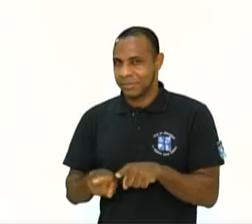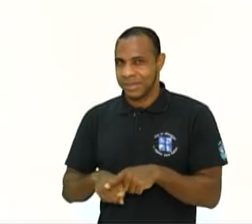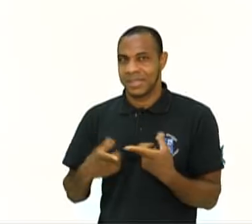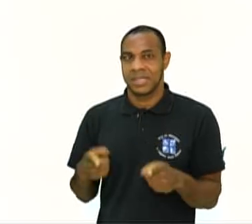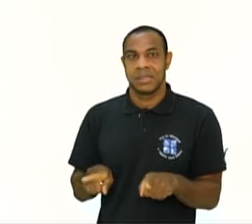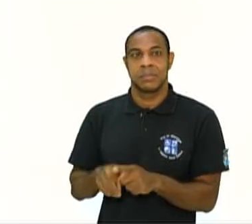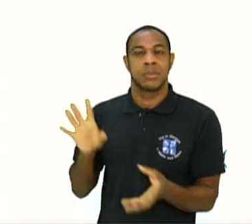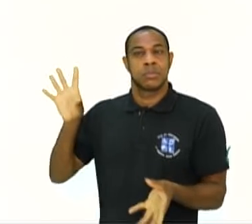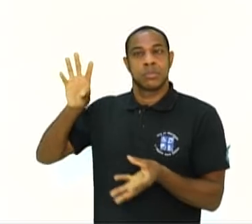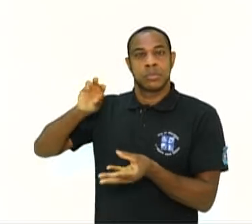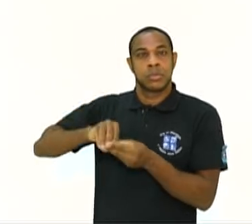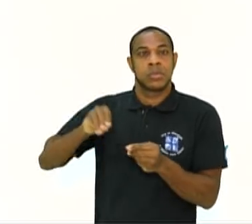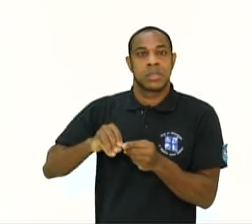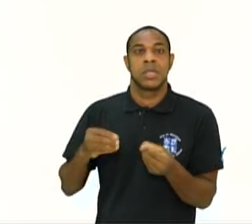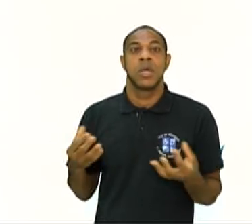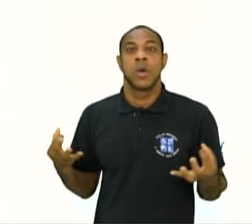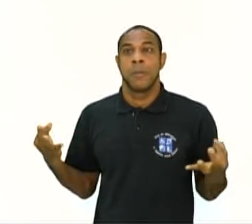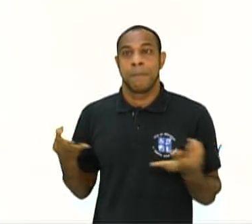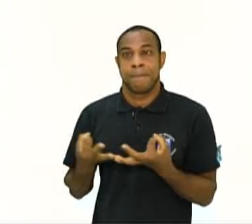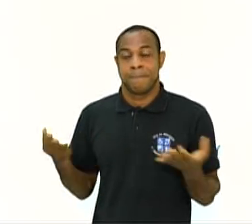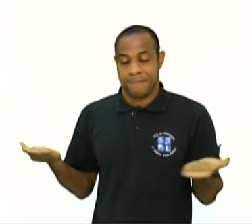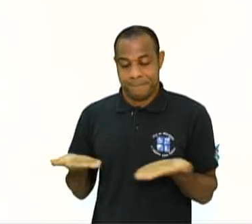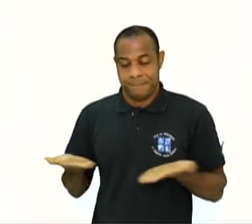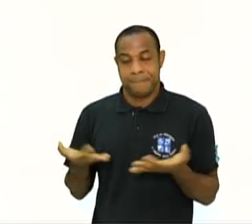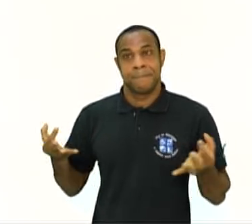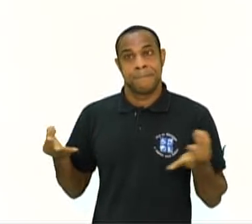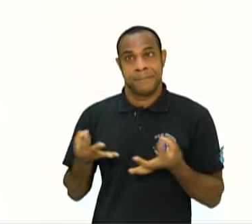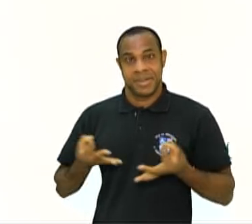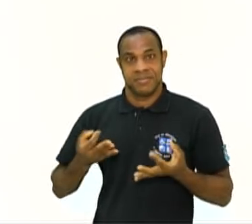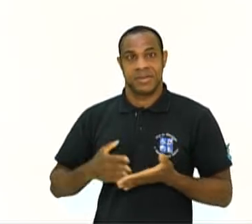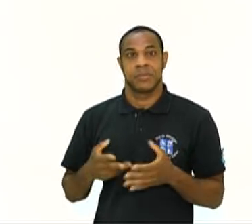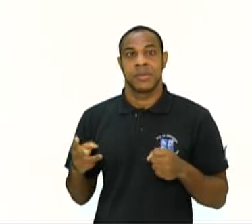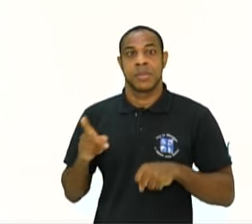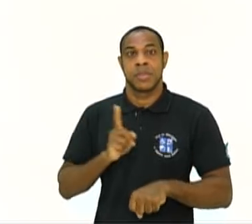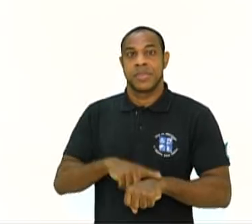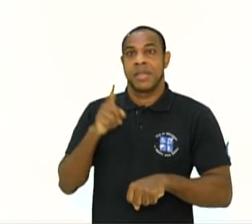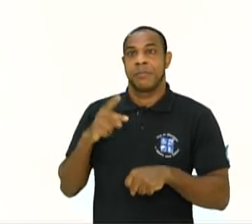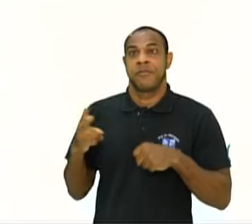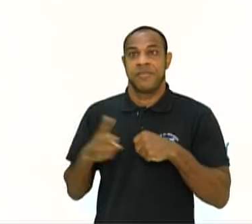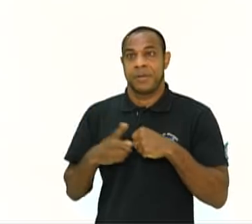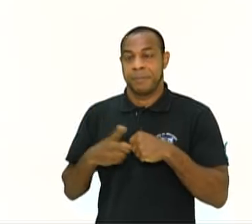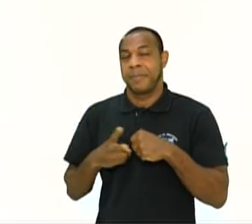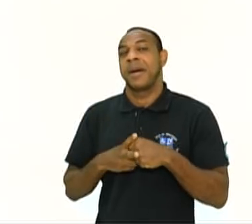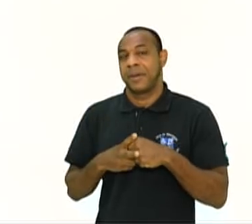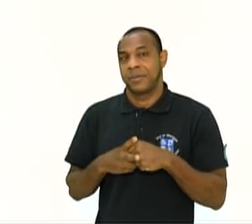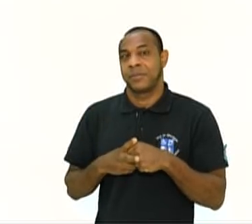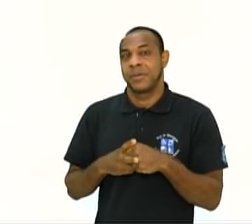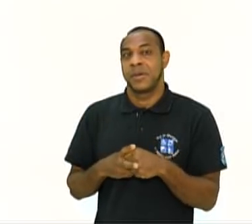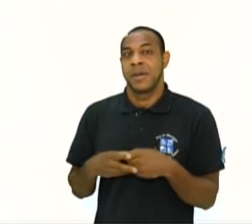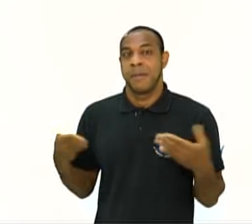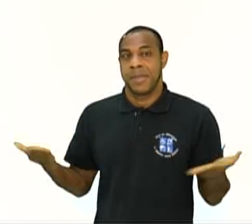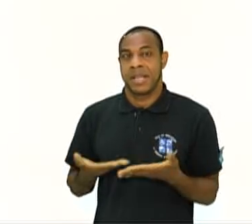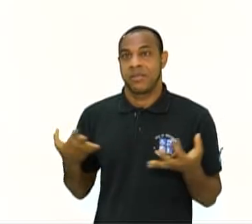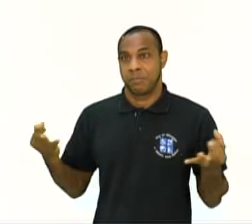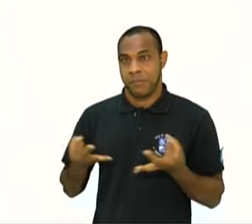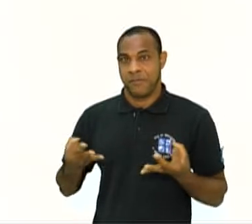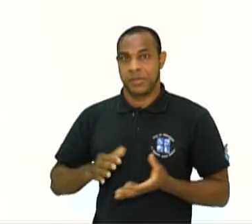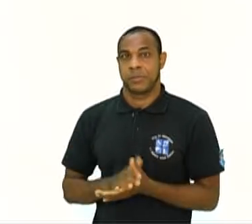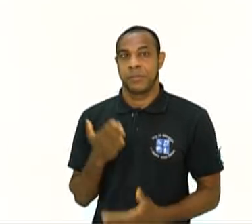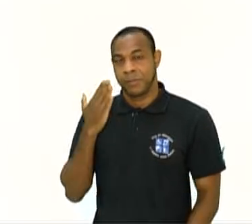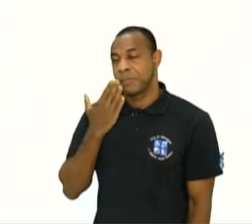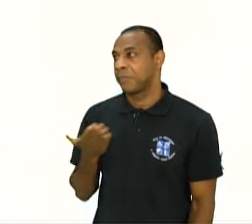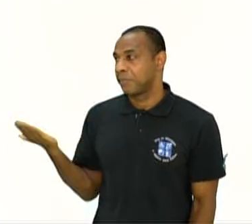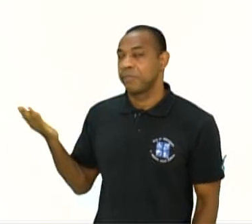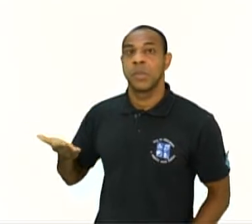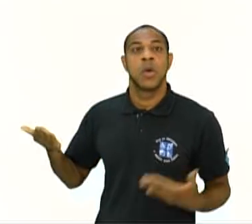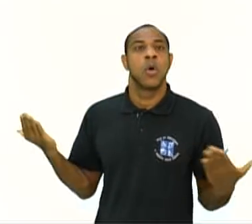a revisão do Present Perfect, revisamos o tempo verbal que nós estamos estudando aí já algumas aulas. E